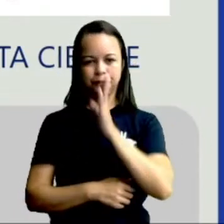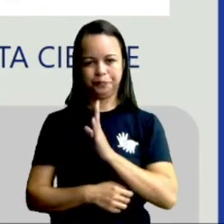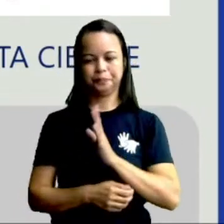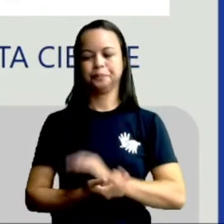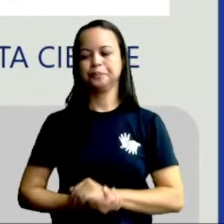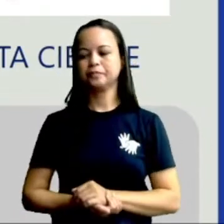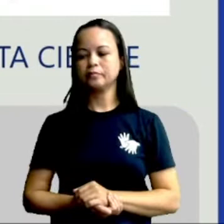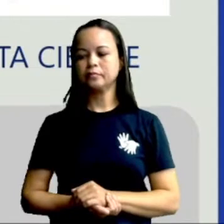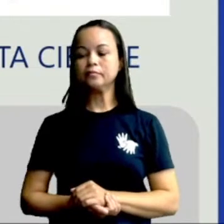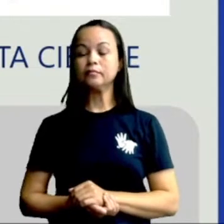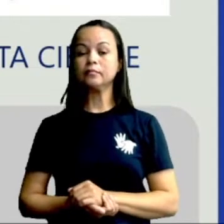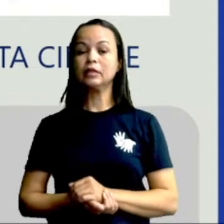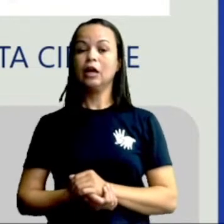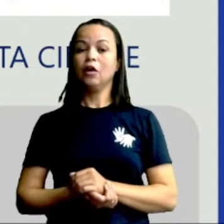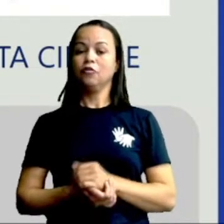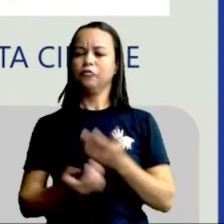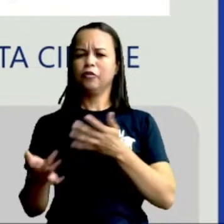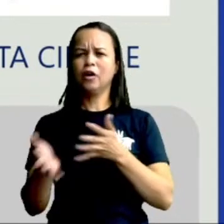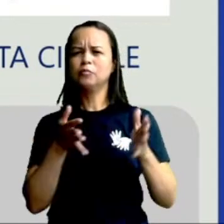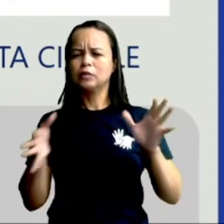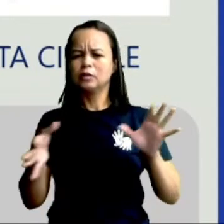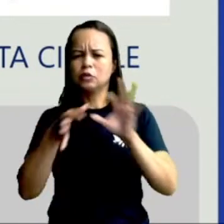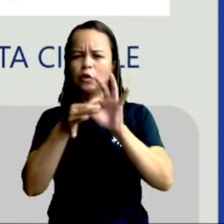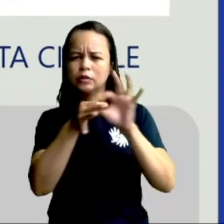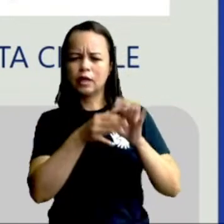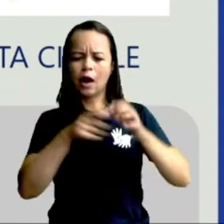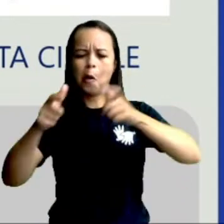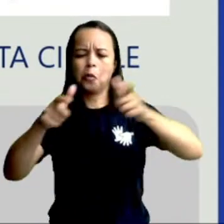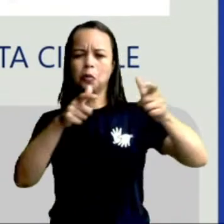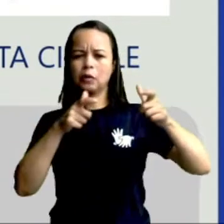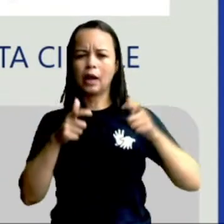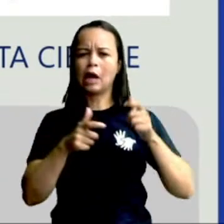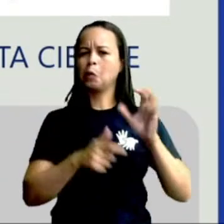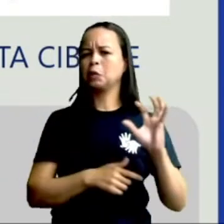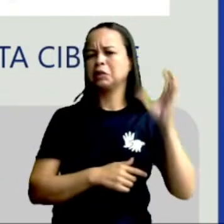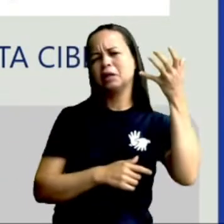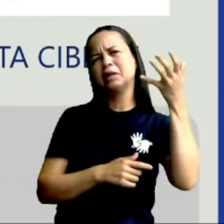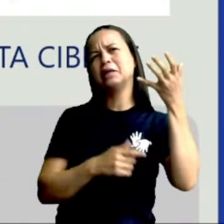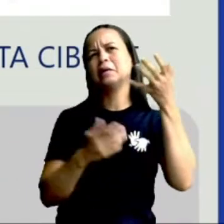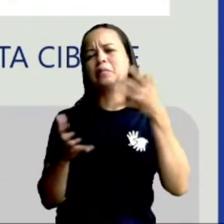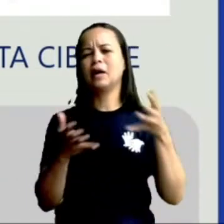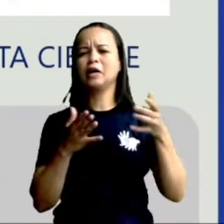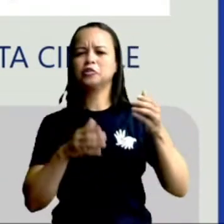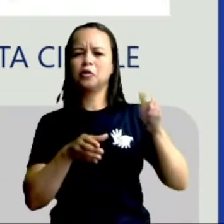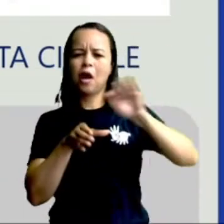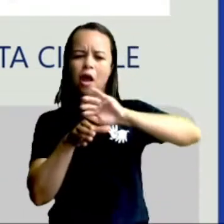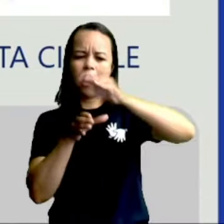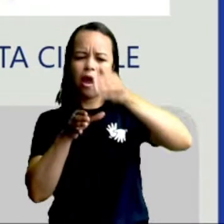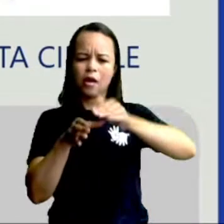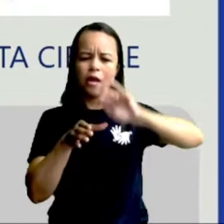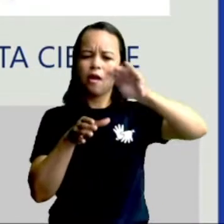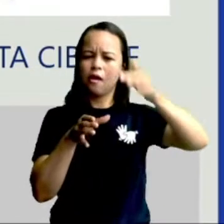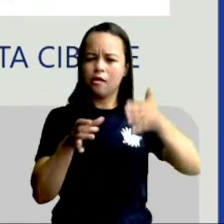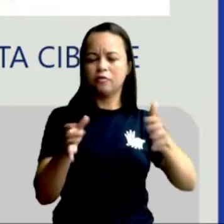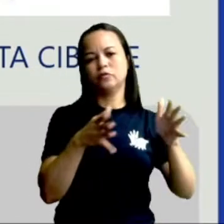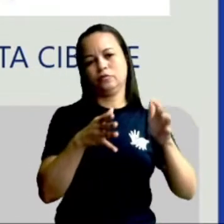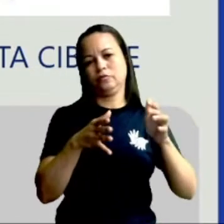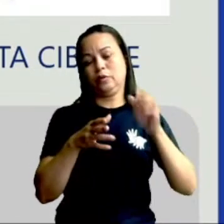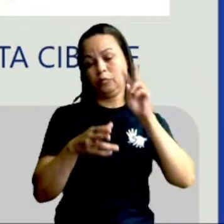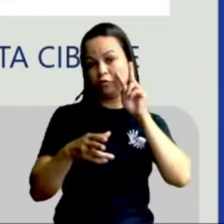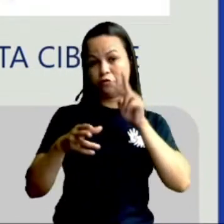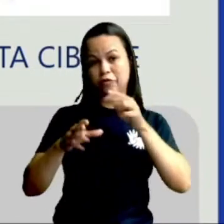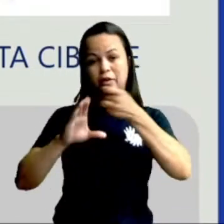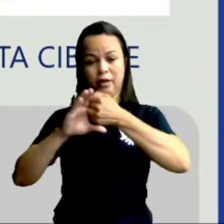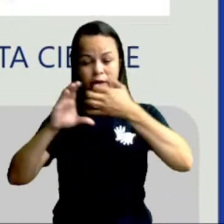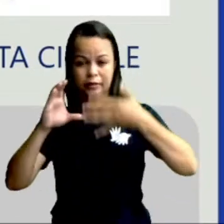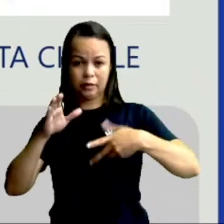Vamos identificar e associar alguns lugares, alguns climas, alguns relevos. Vamos ver algumas